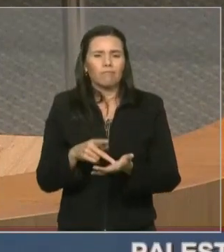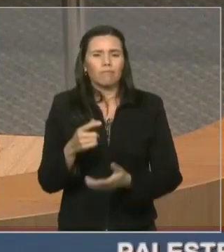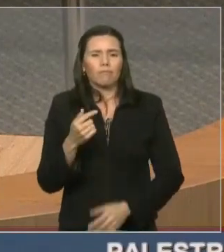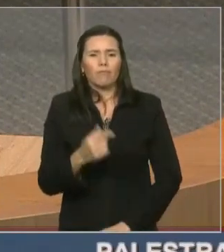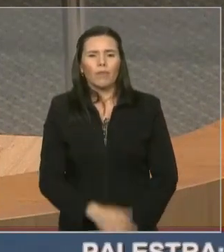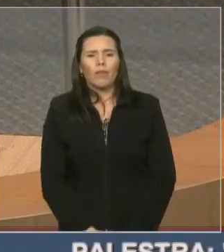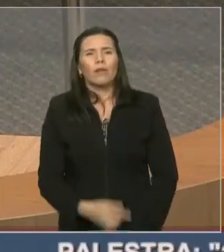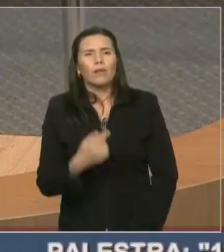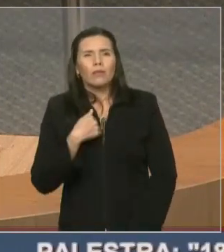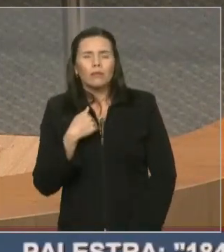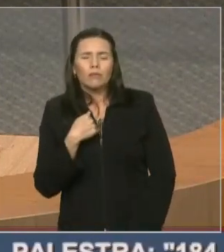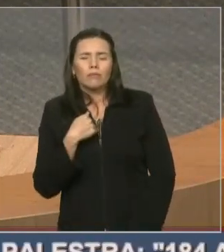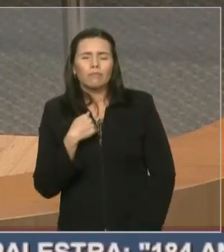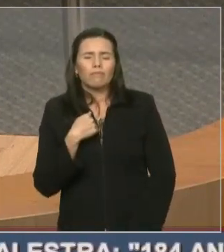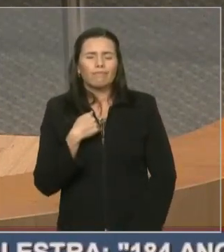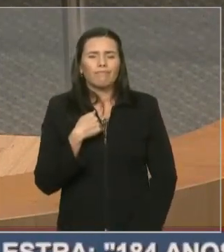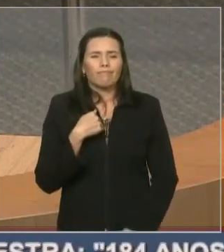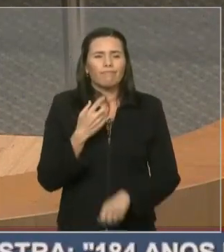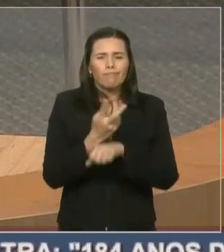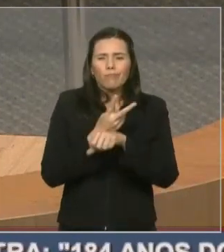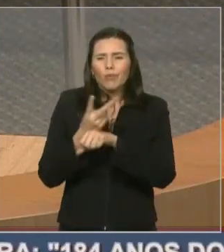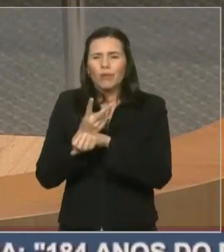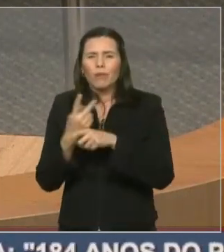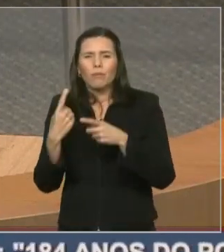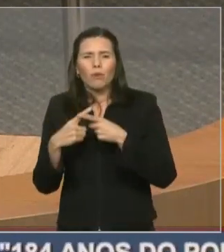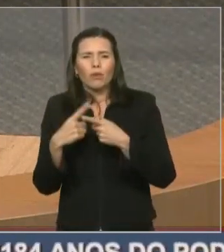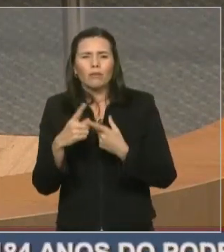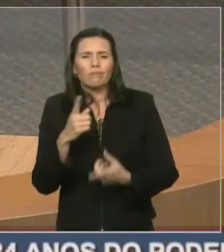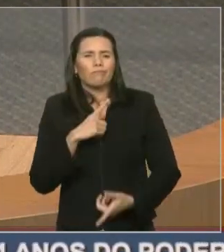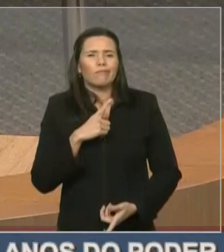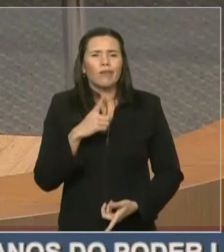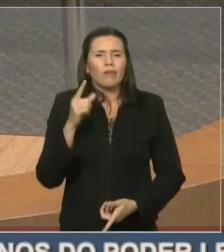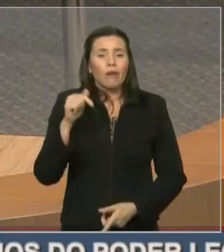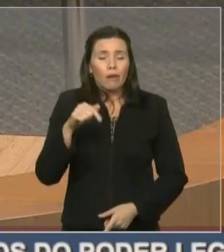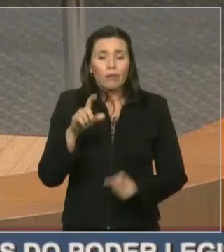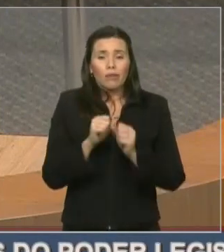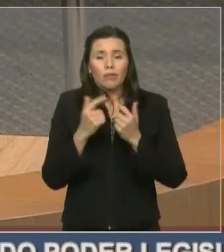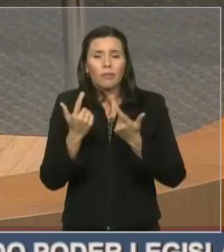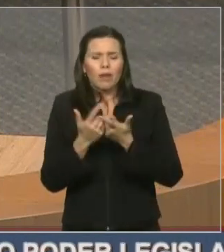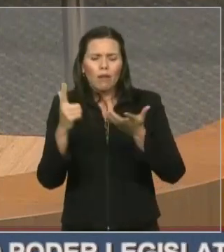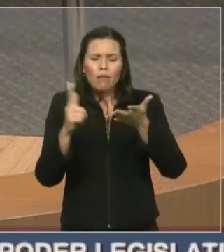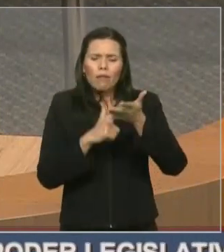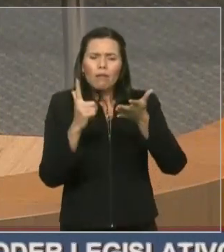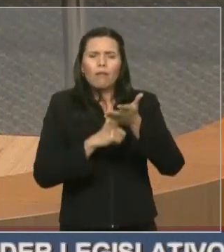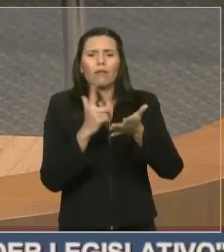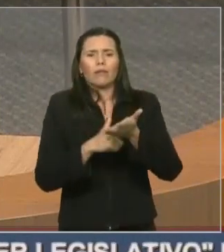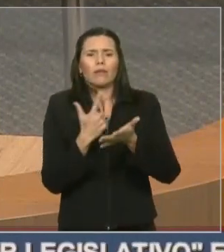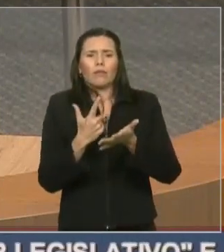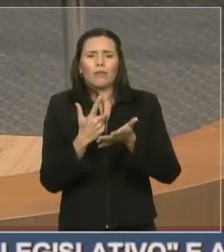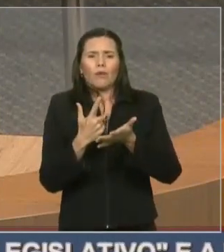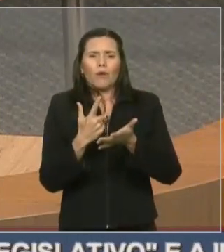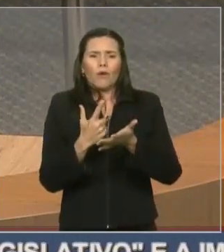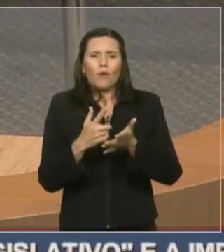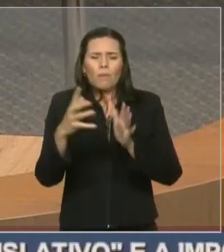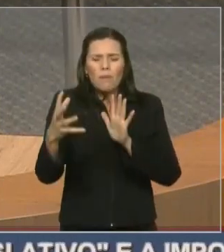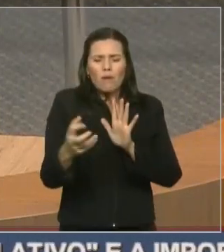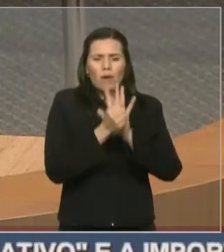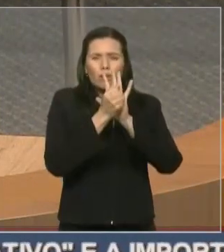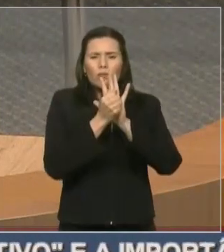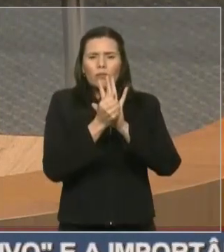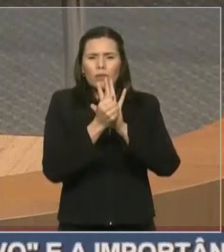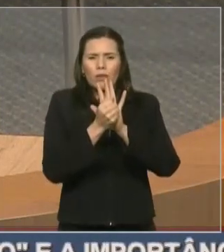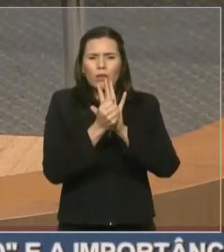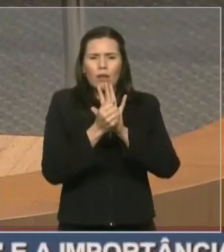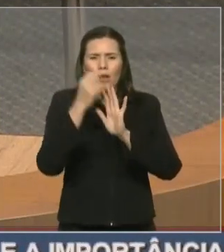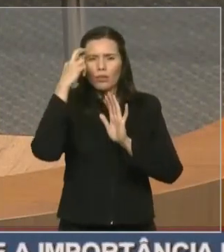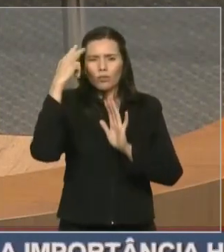que aqui não tem um documentário? Por que aqui não tem livros? Onde é que estão as atas?